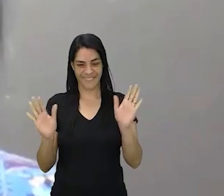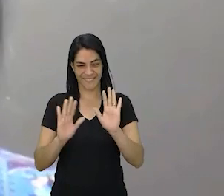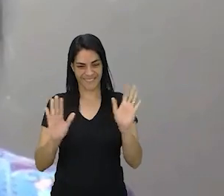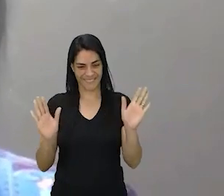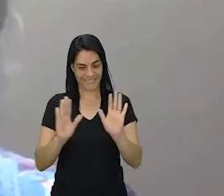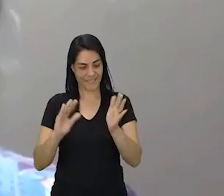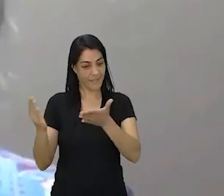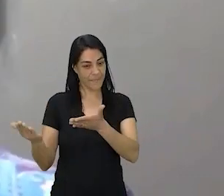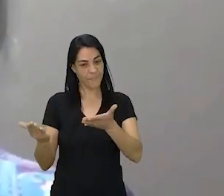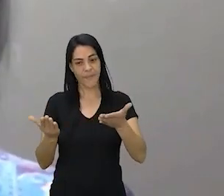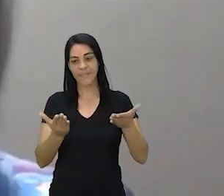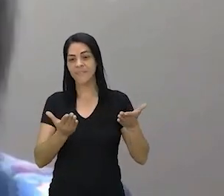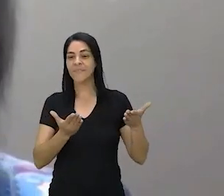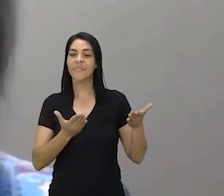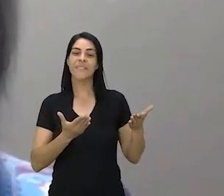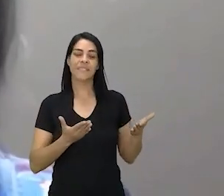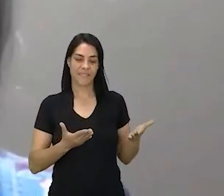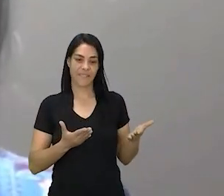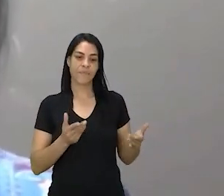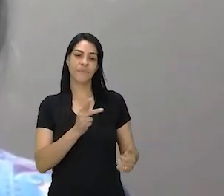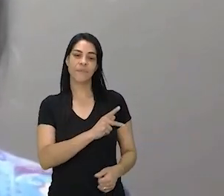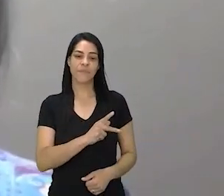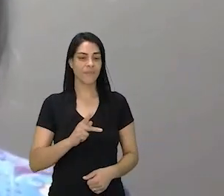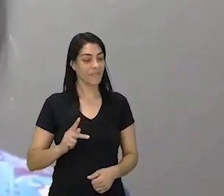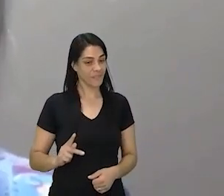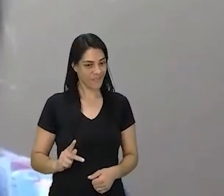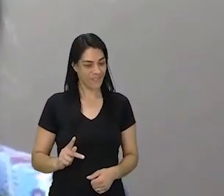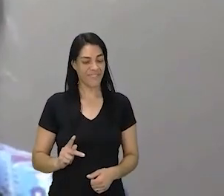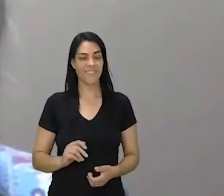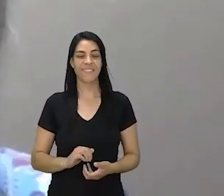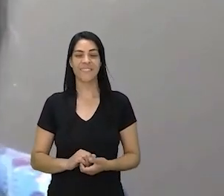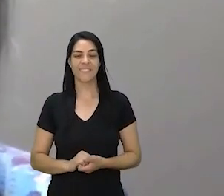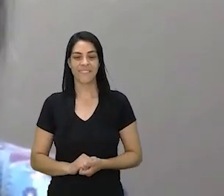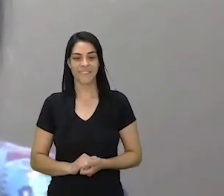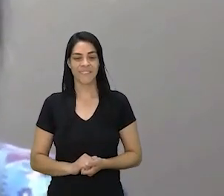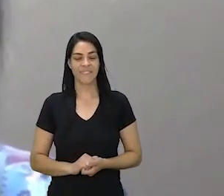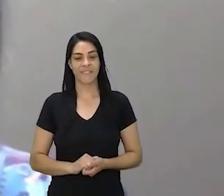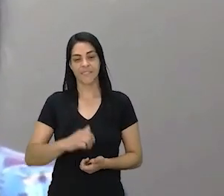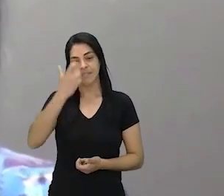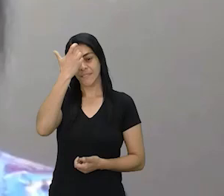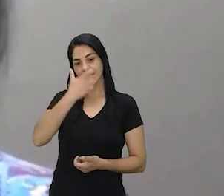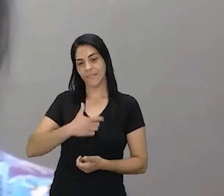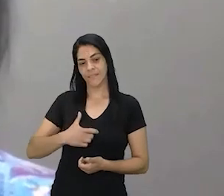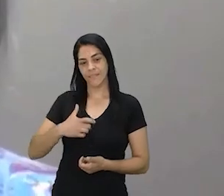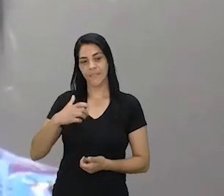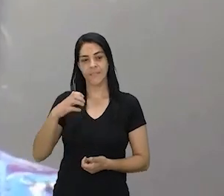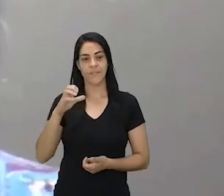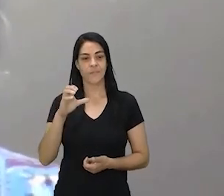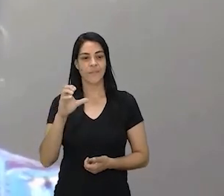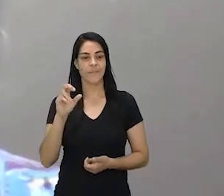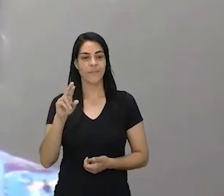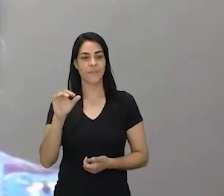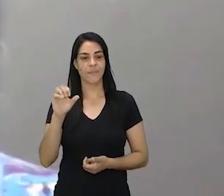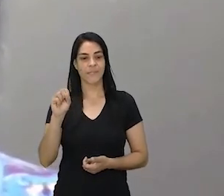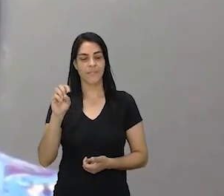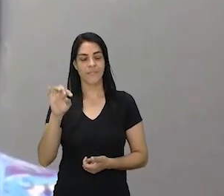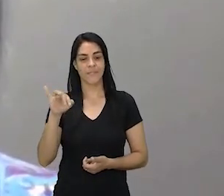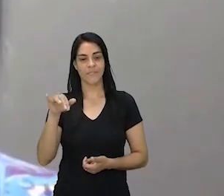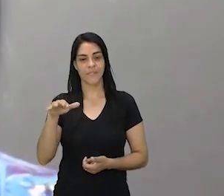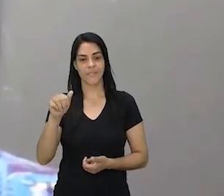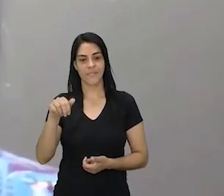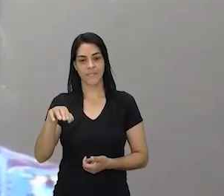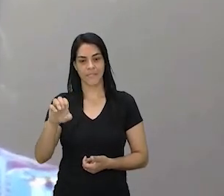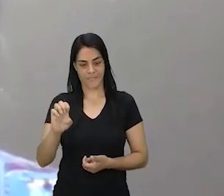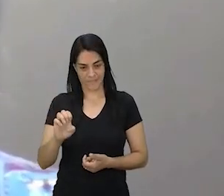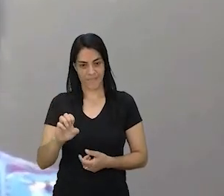Muito bem-vindos e bem-vindas, professores e professoras. Eu sou Cristiane Mori, formadora aqui da